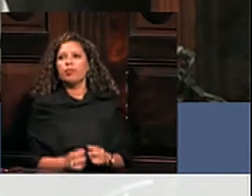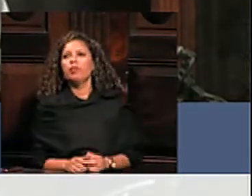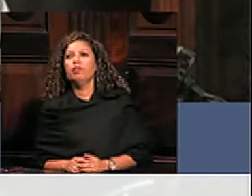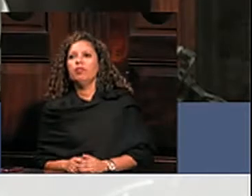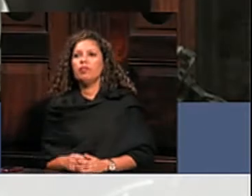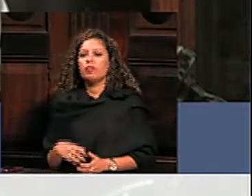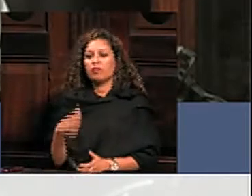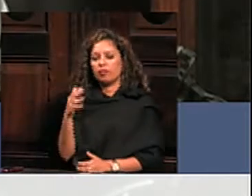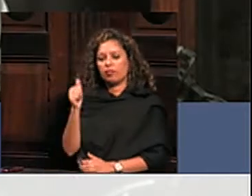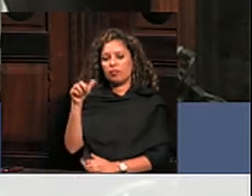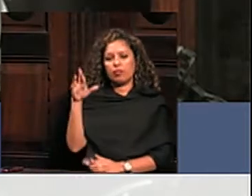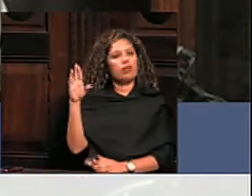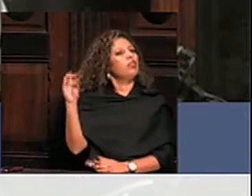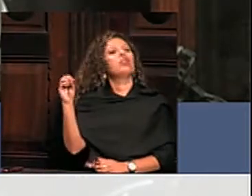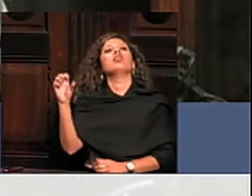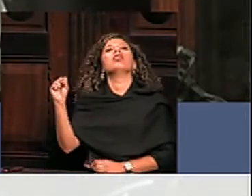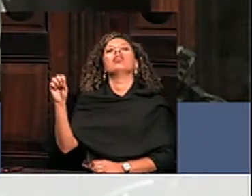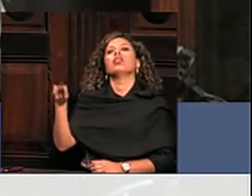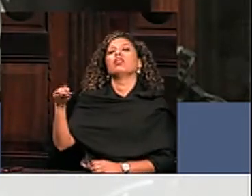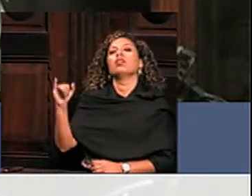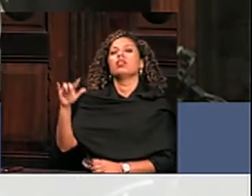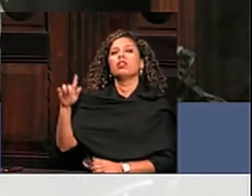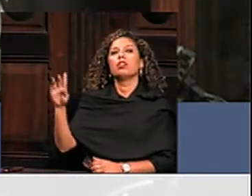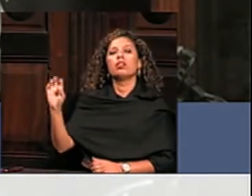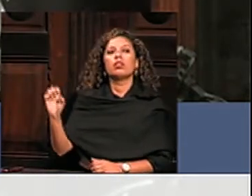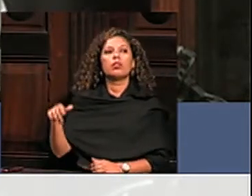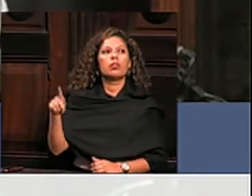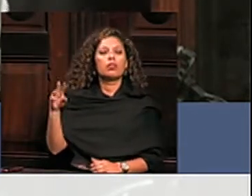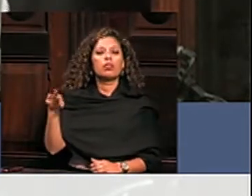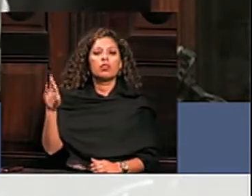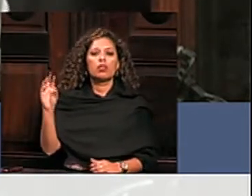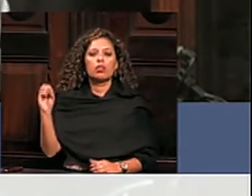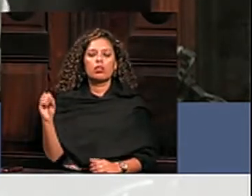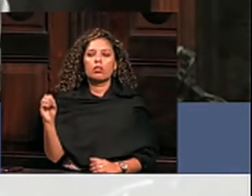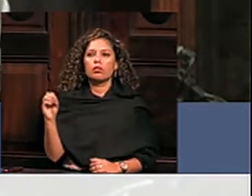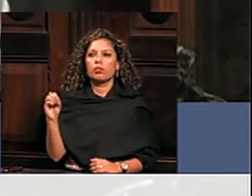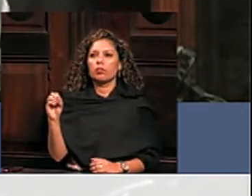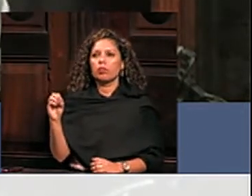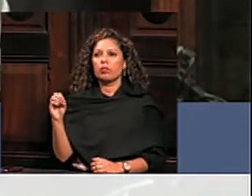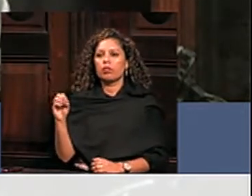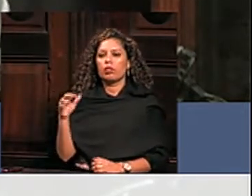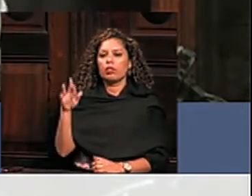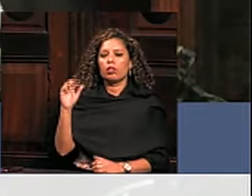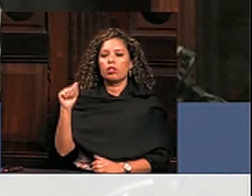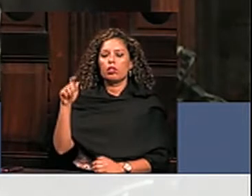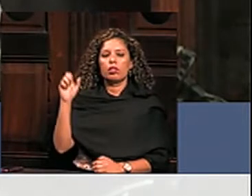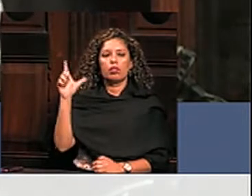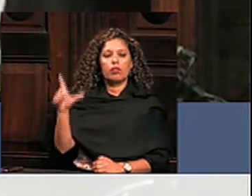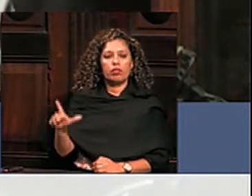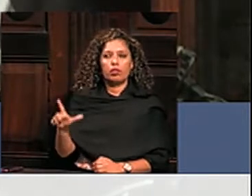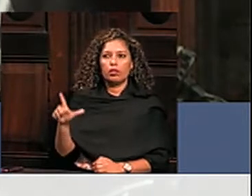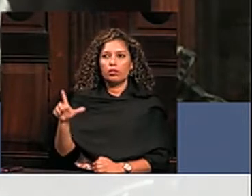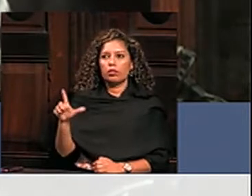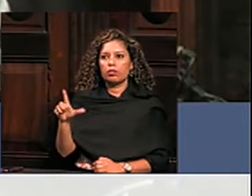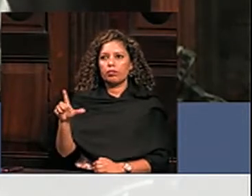Marcos Miller, Pedro Augusto, Pedro Fernandes, Rafael Pisciani,